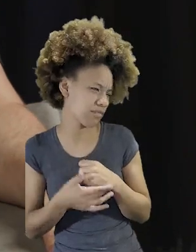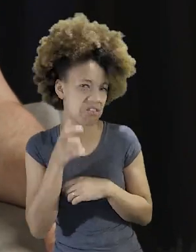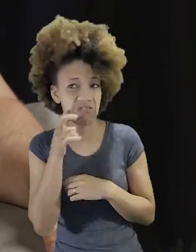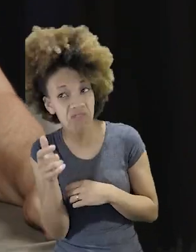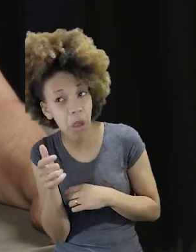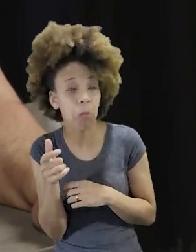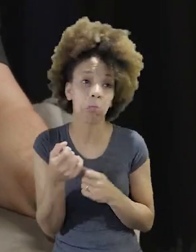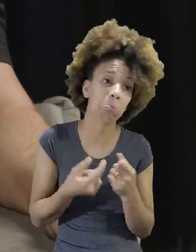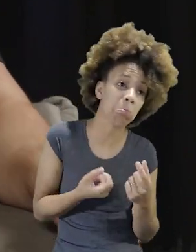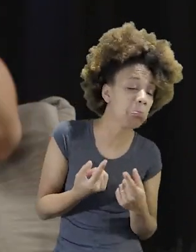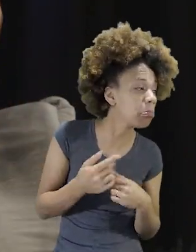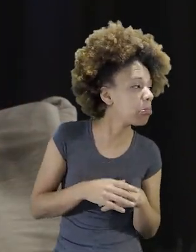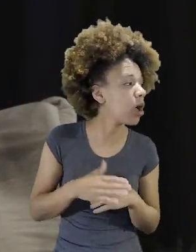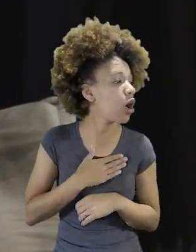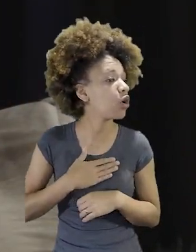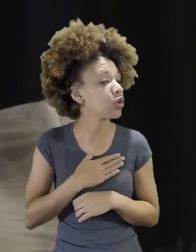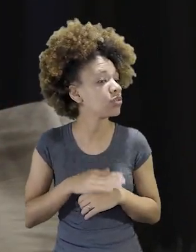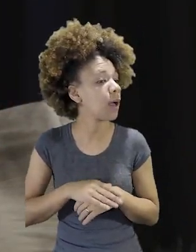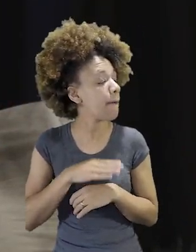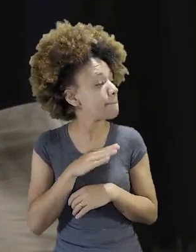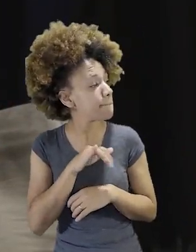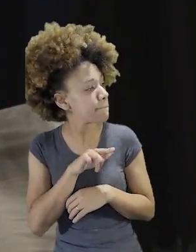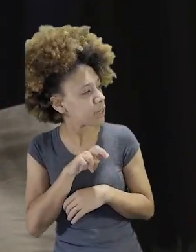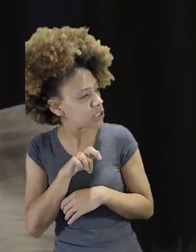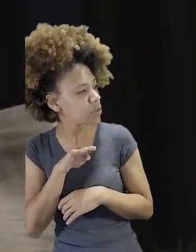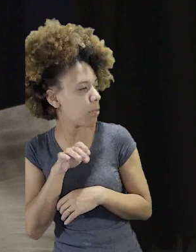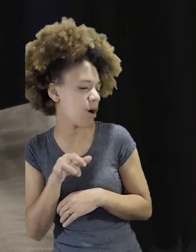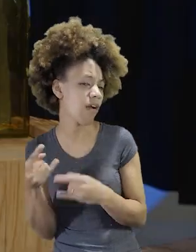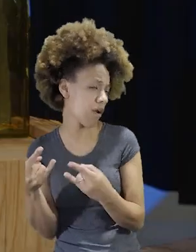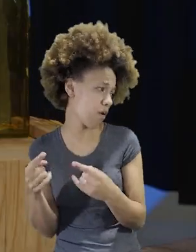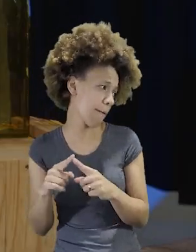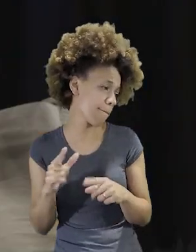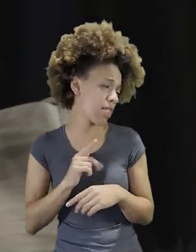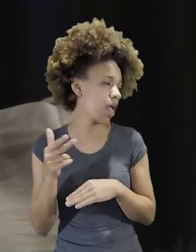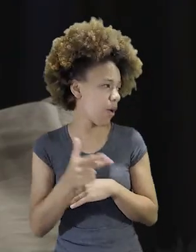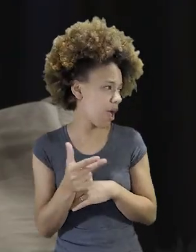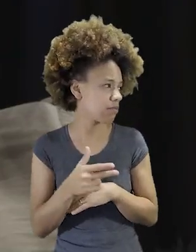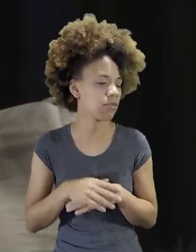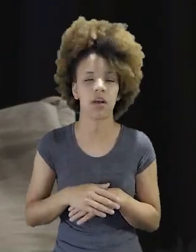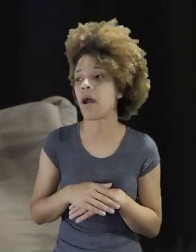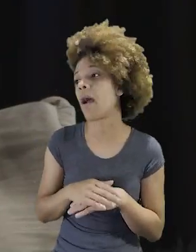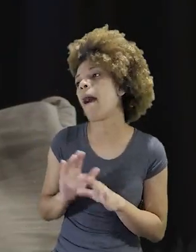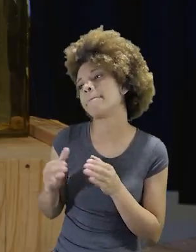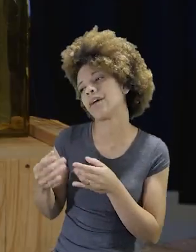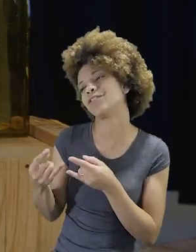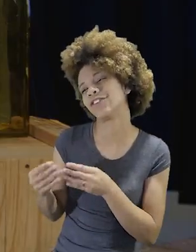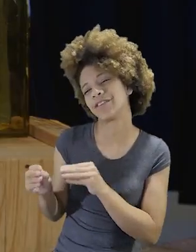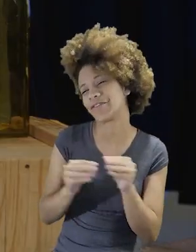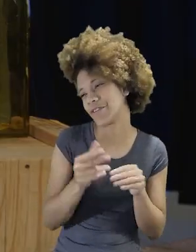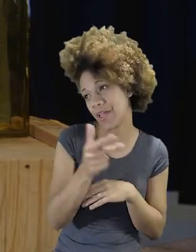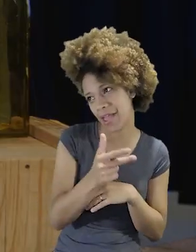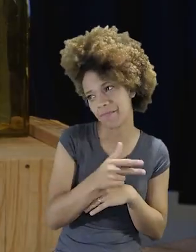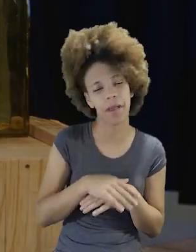sou básico né Eu vim assistir Uma coisa eu vi uma coisa eu gostava eu gosto muito de vestibós que é um rock Mas ele tem um rap é a